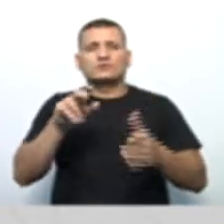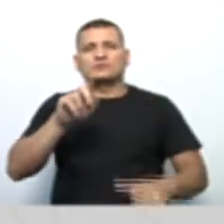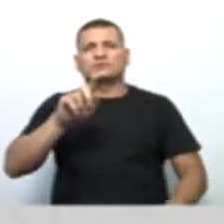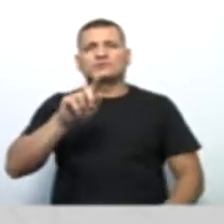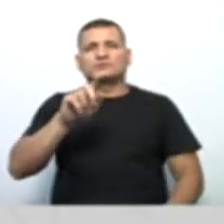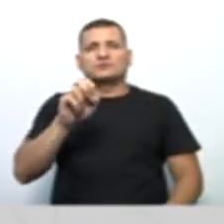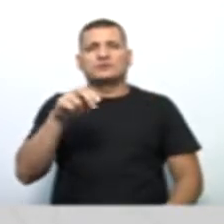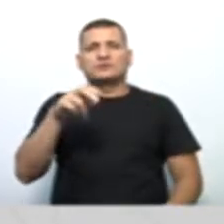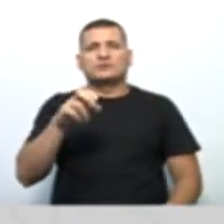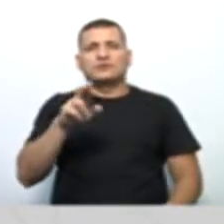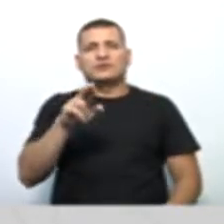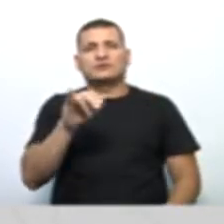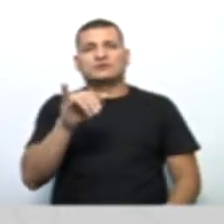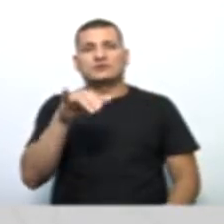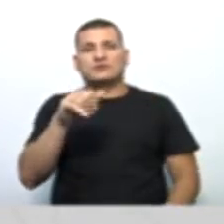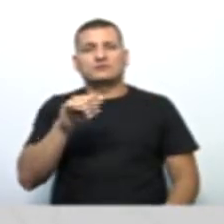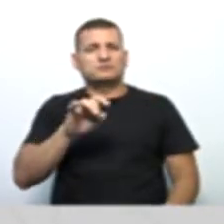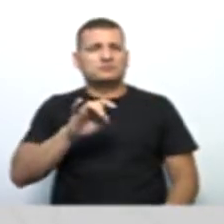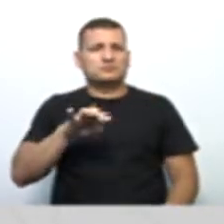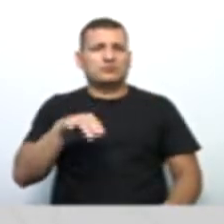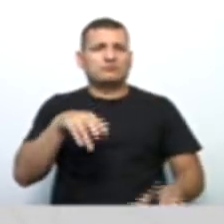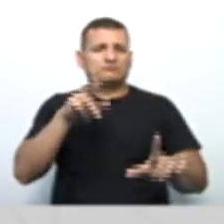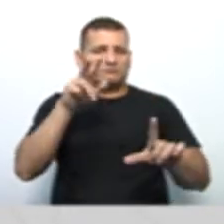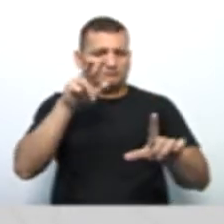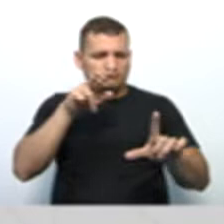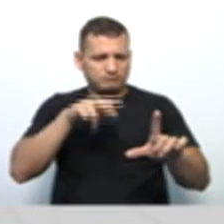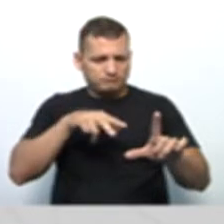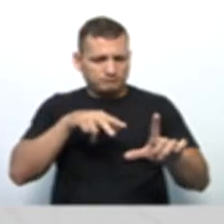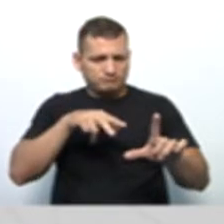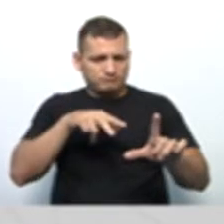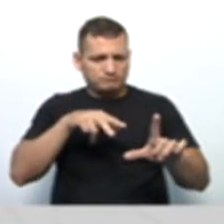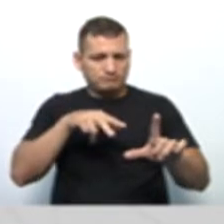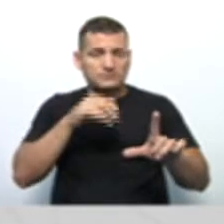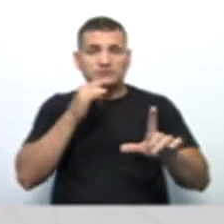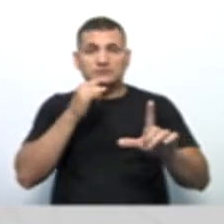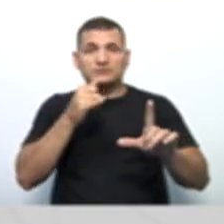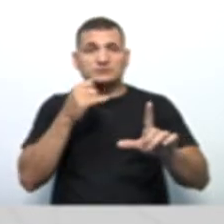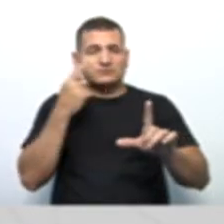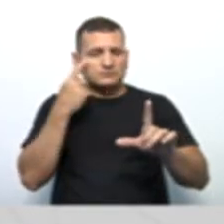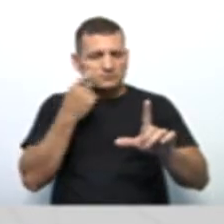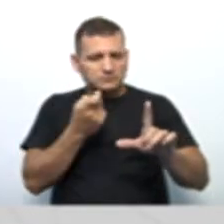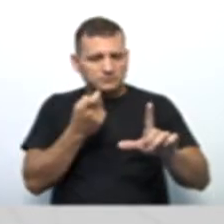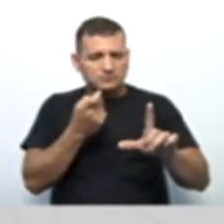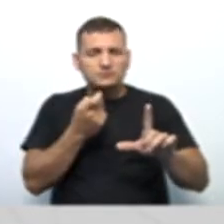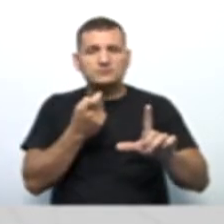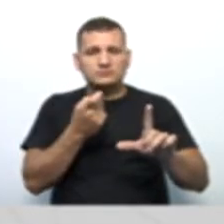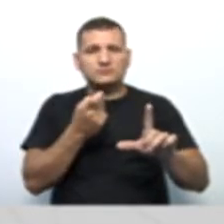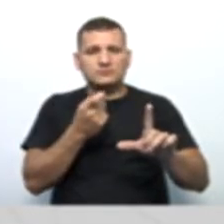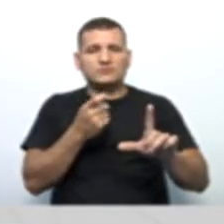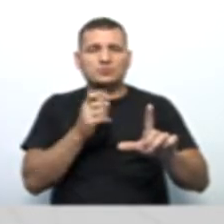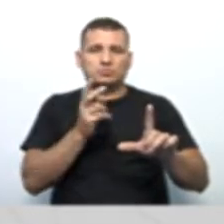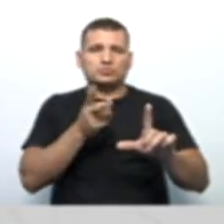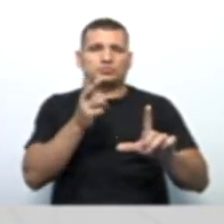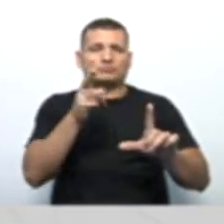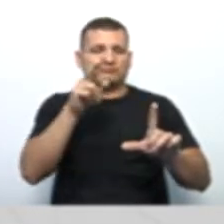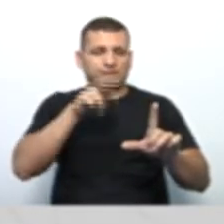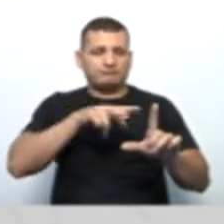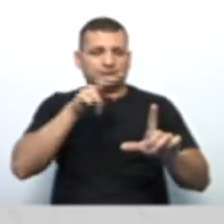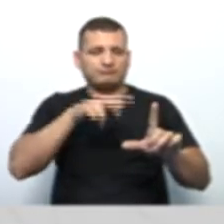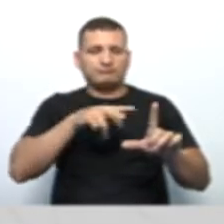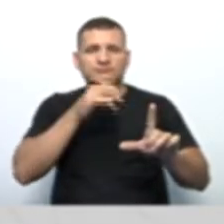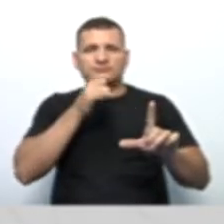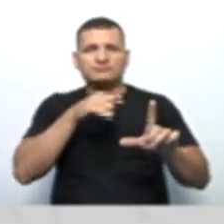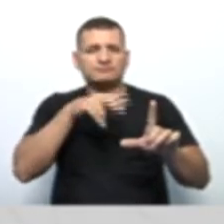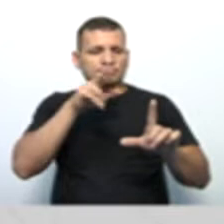passa o olho e ver o texto passou olho nele e se você encontrar o que você precisa aí você continua agora se